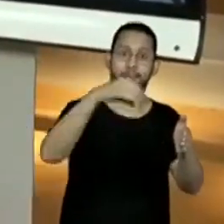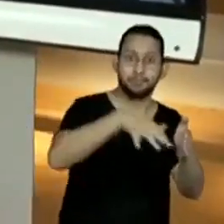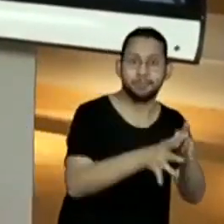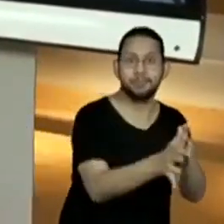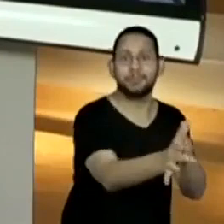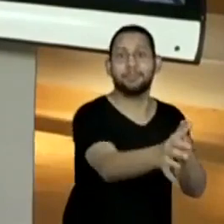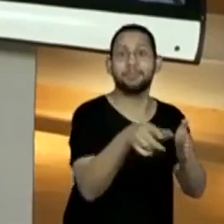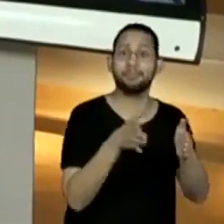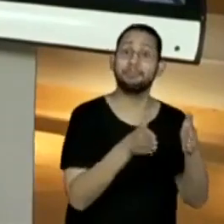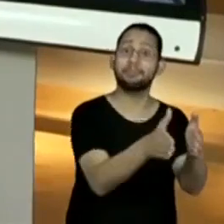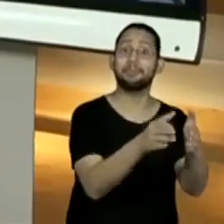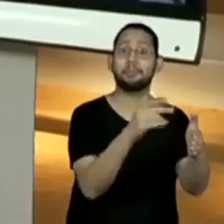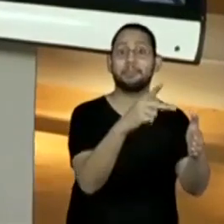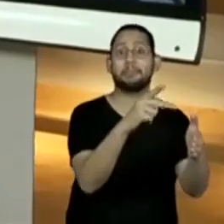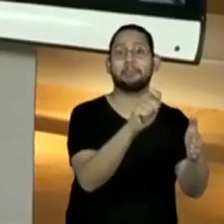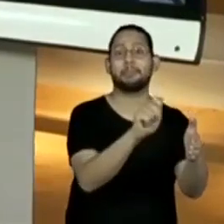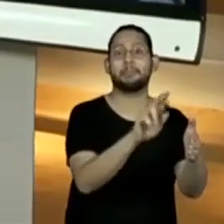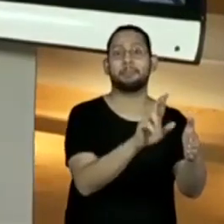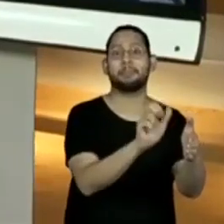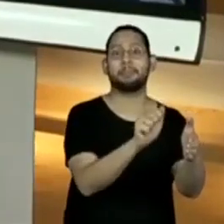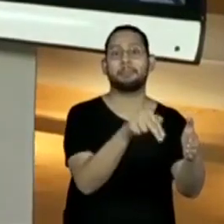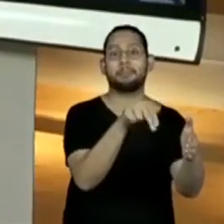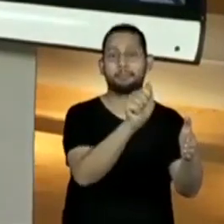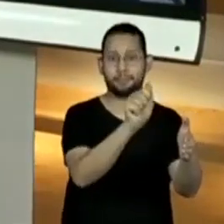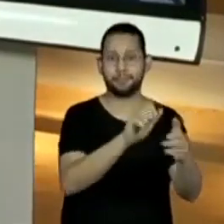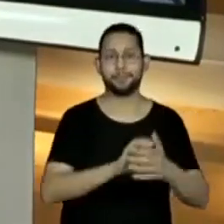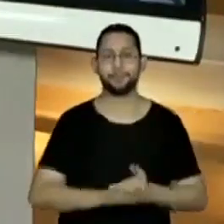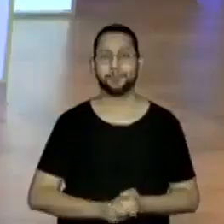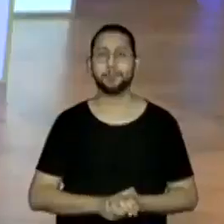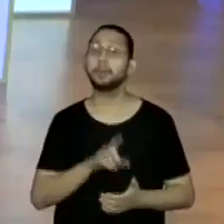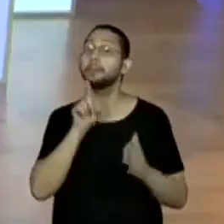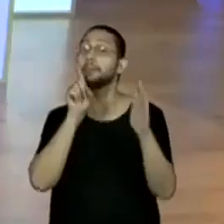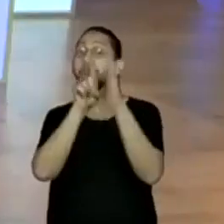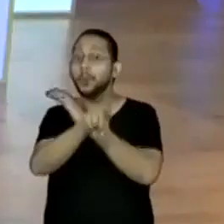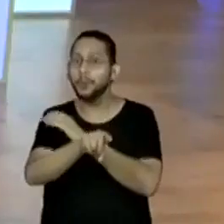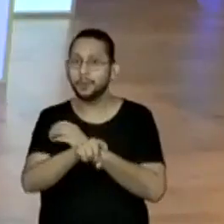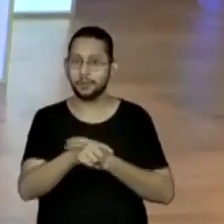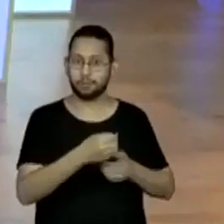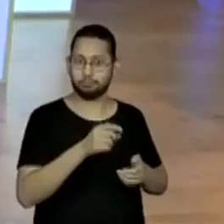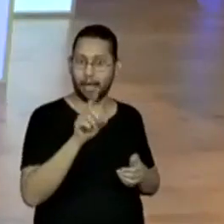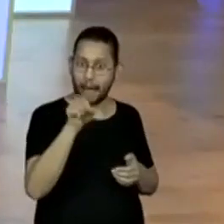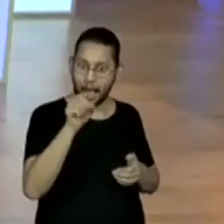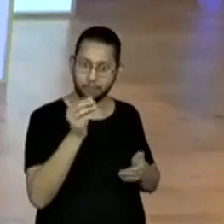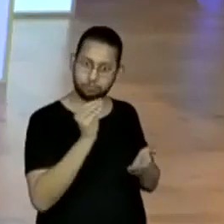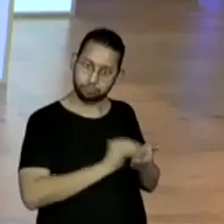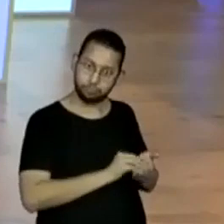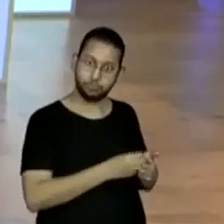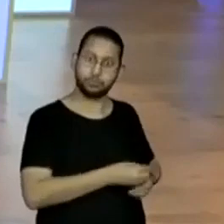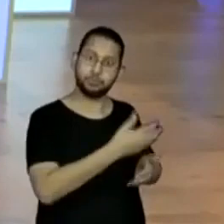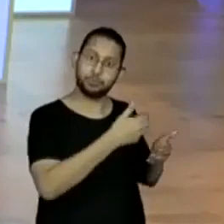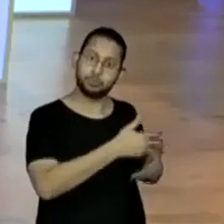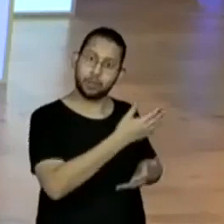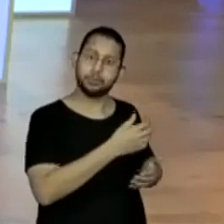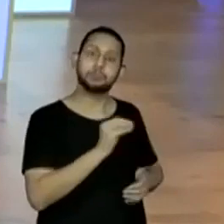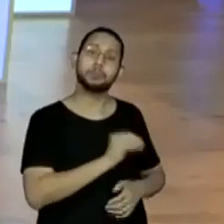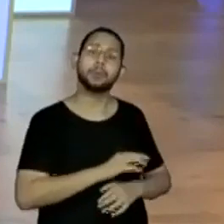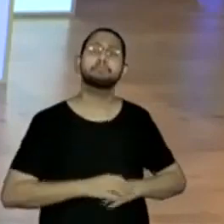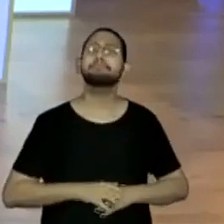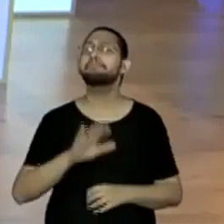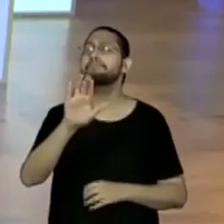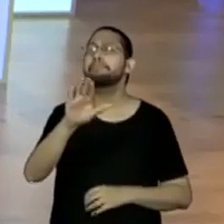coloque nos comentários, por favor, quem vocês acham que é o principal responsável